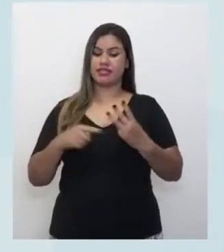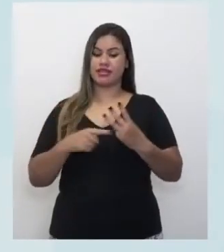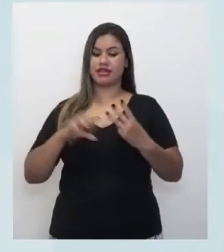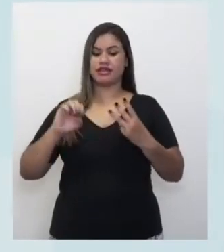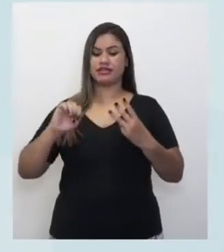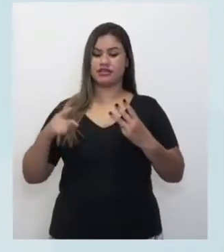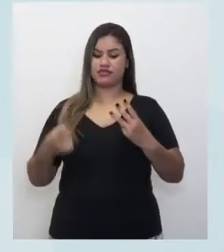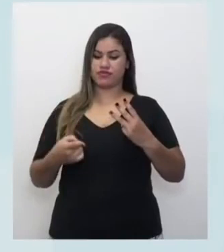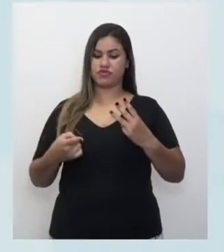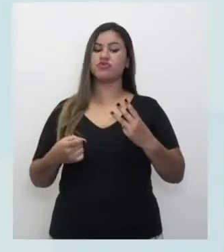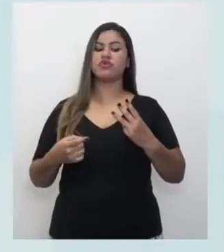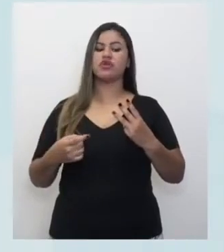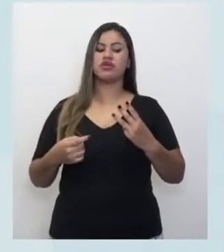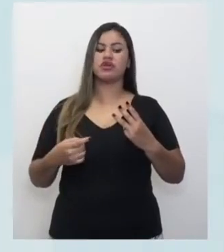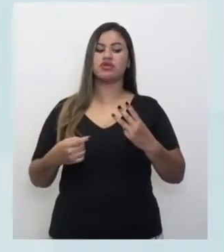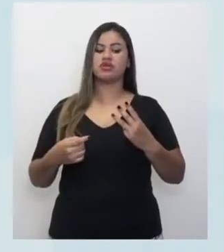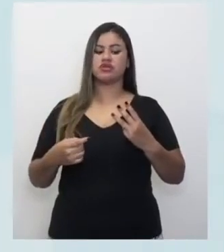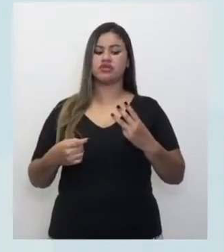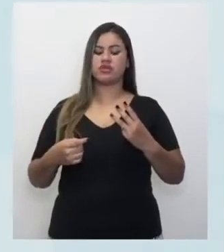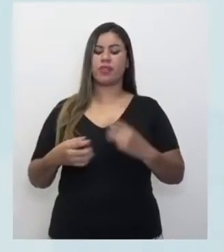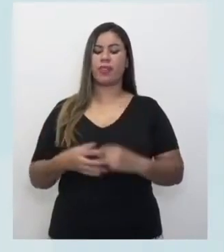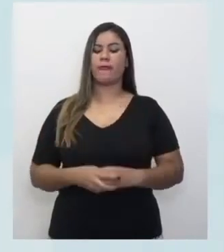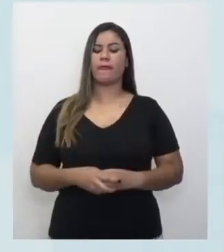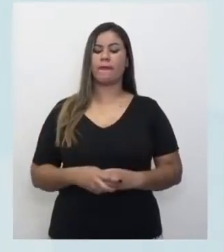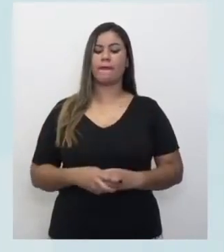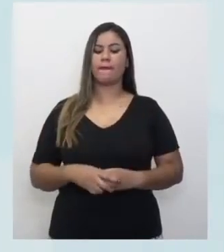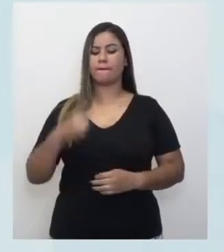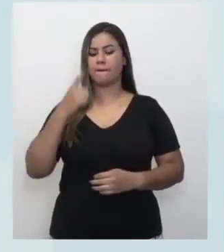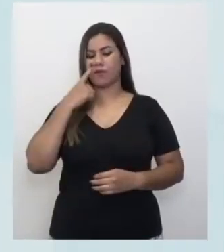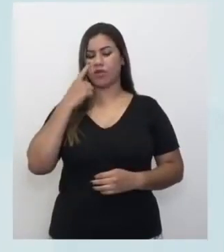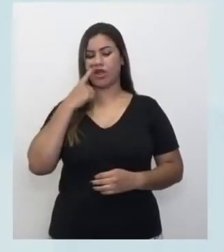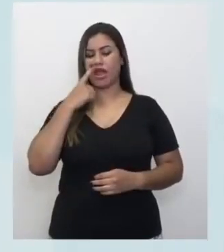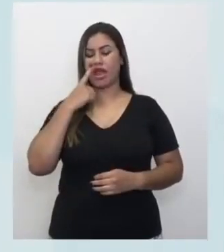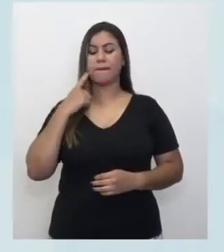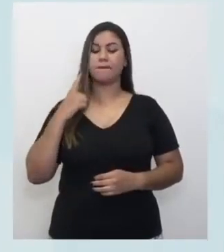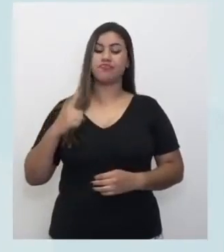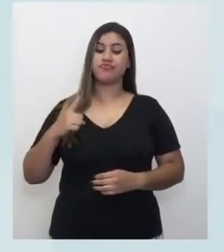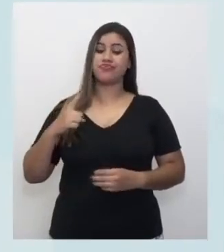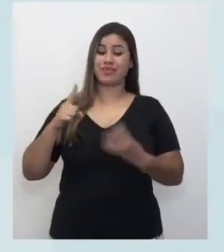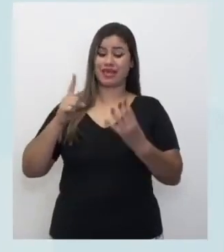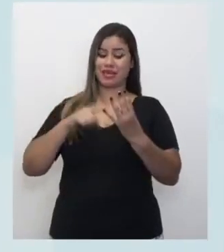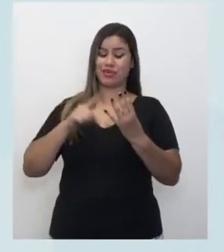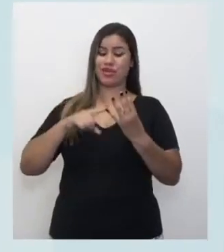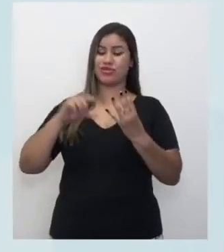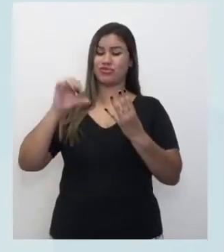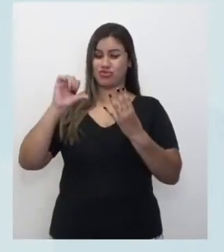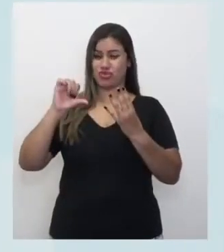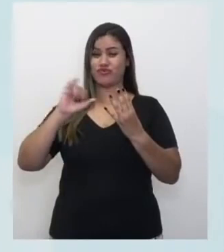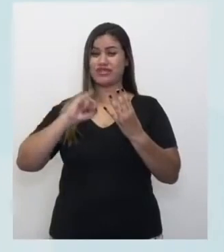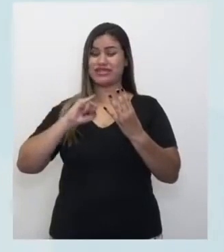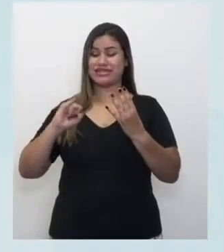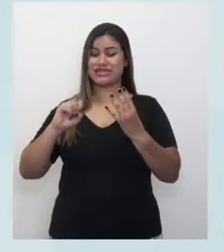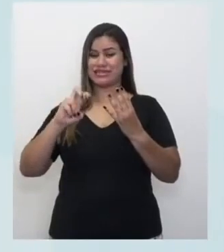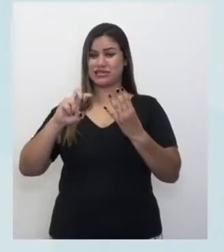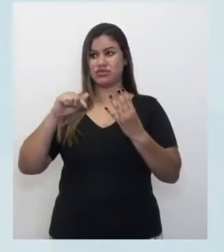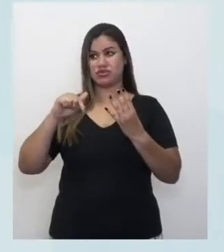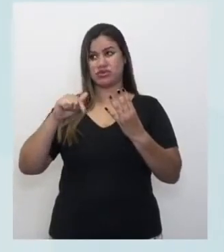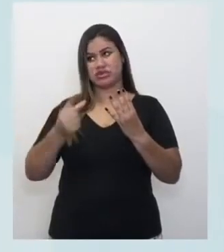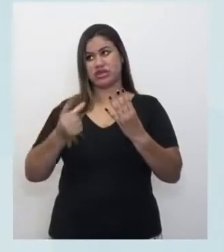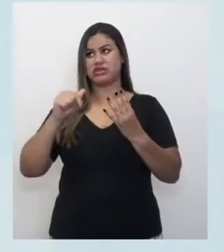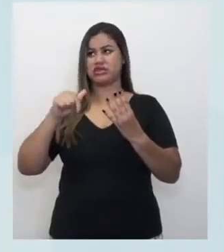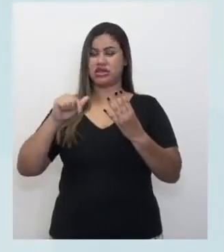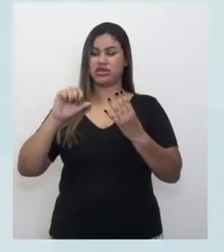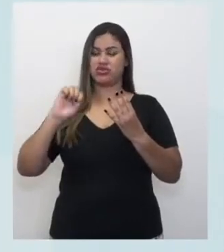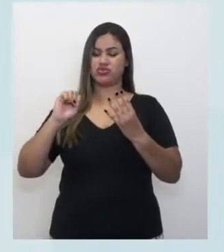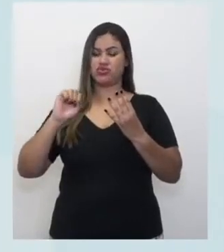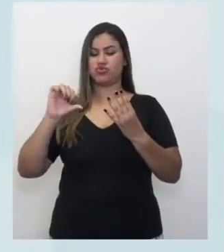cortar aqui depois de 3 casas. Vou olhar a quarta casa. Olha, dessa vez é 9, lembra? 5, 6, 7, 8 e